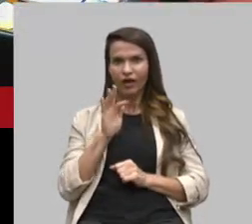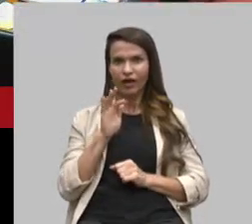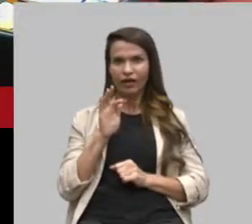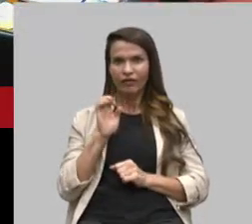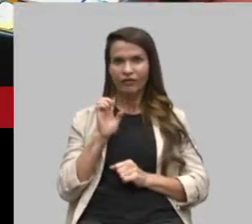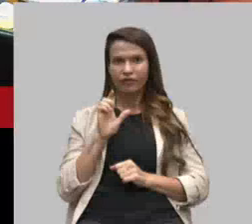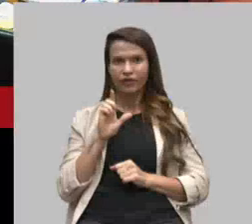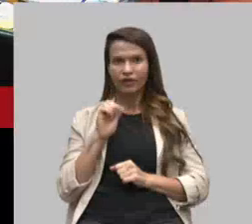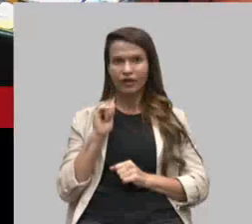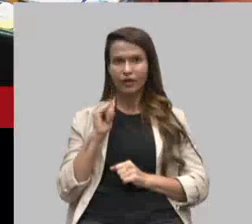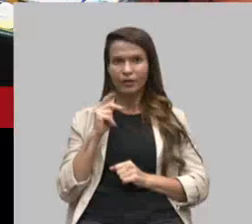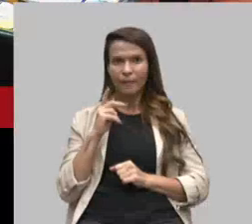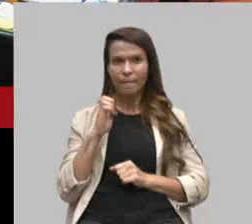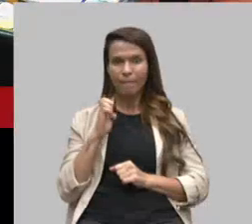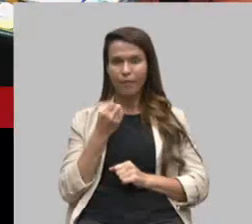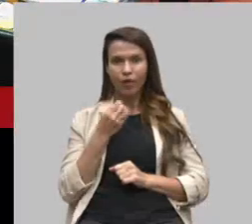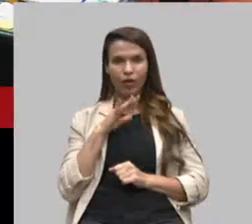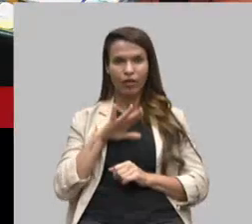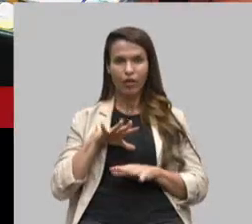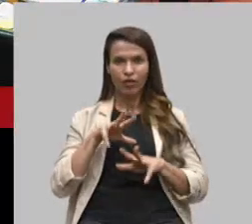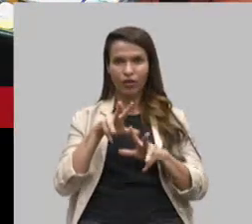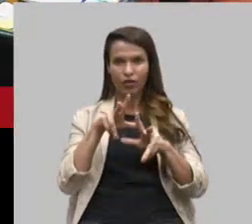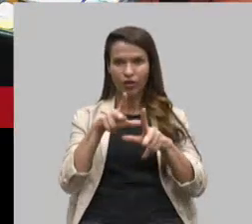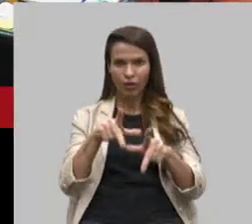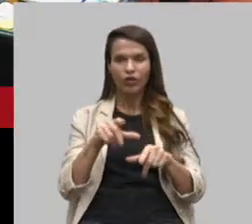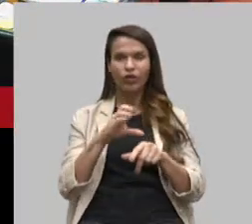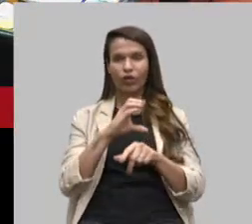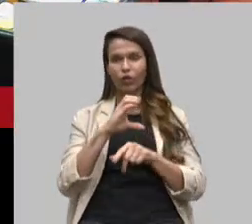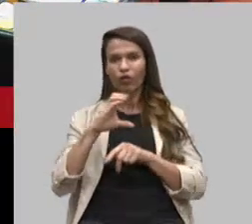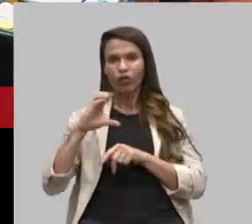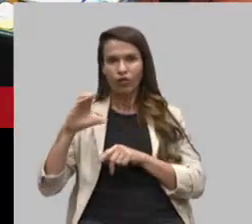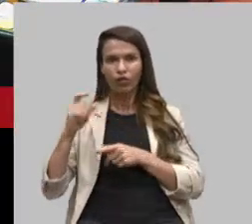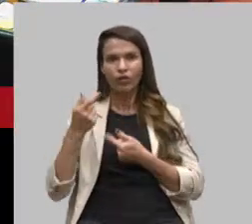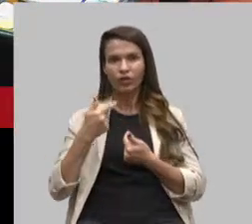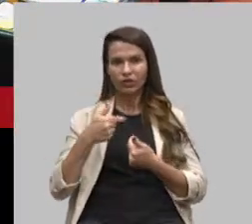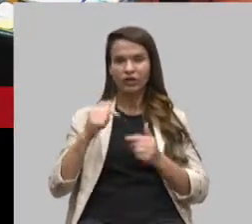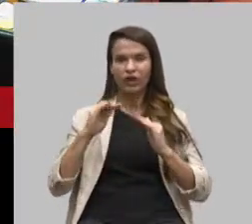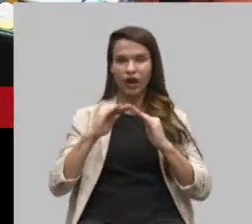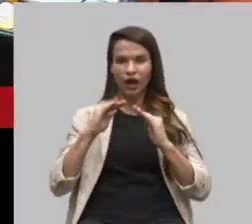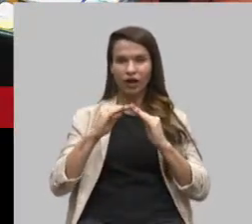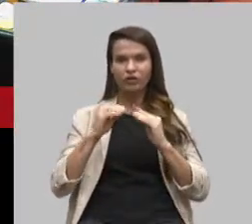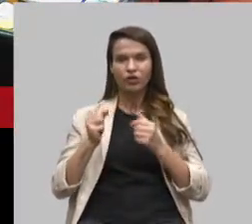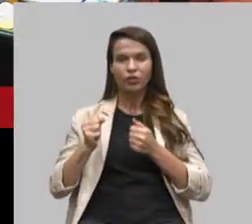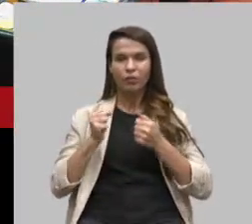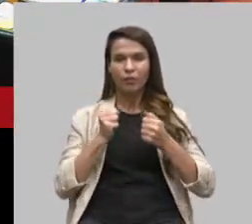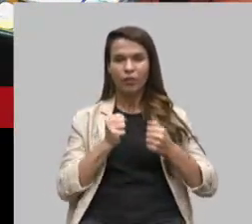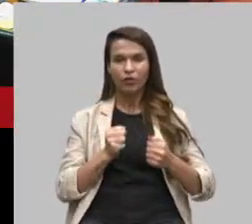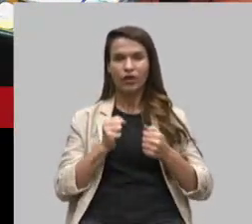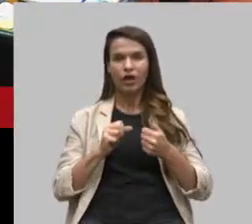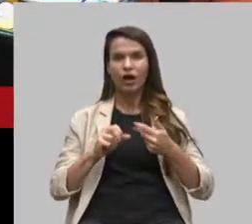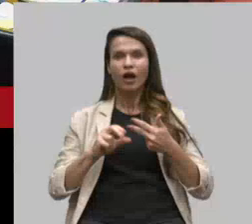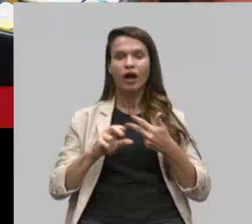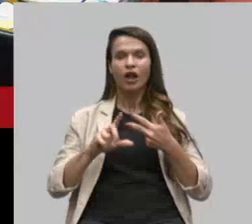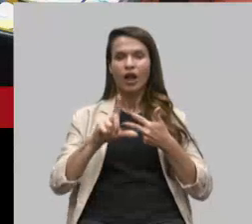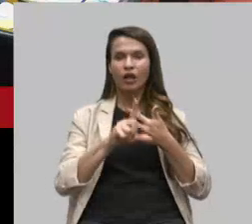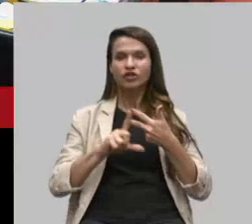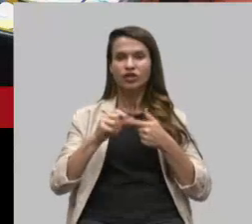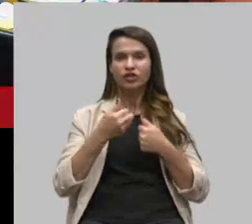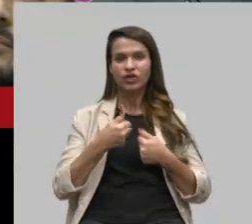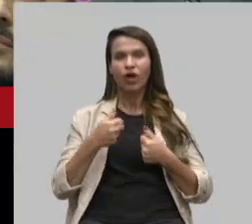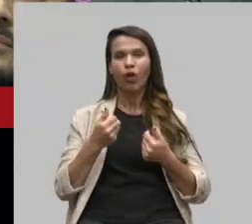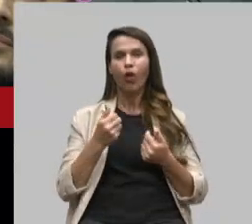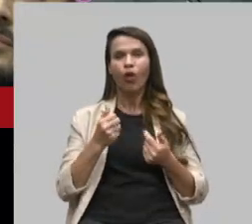boa tarde a todos gostaria em nome dos coordenadores dessa casa do Poder Legislativo cumprimentar todos os meus colegas aqui